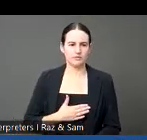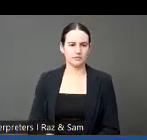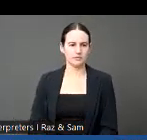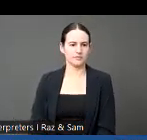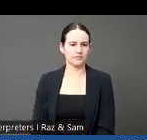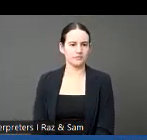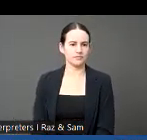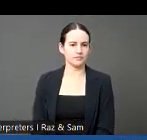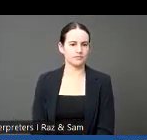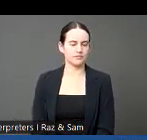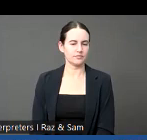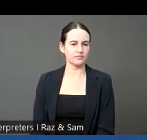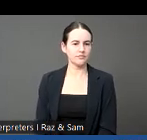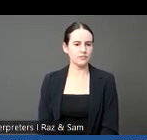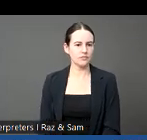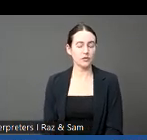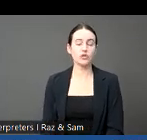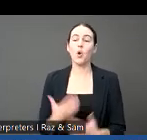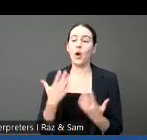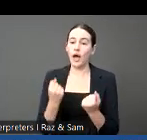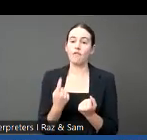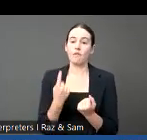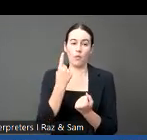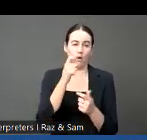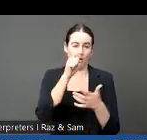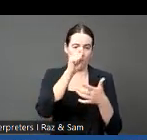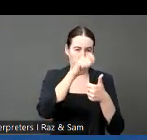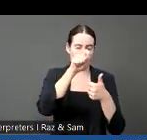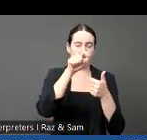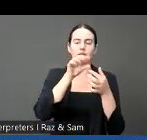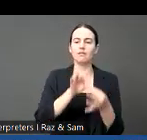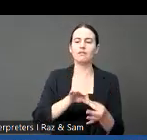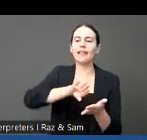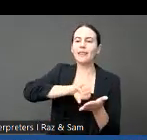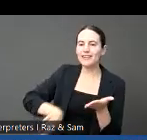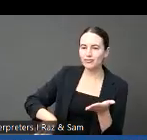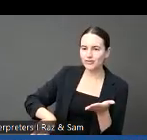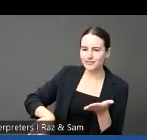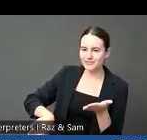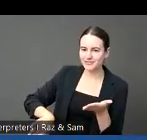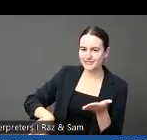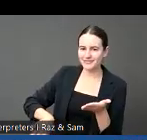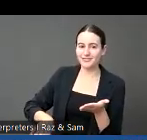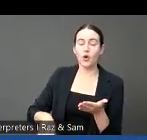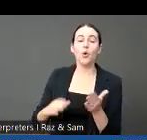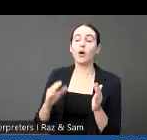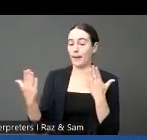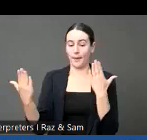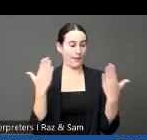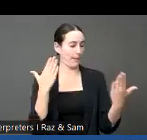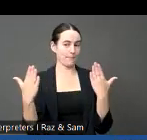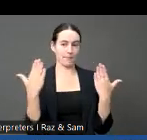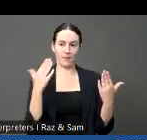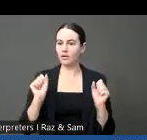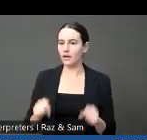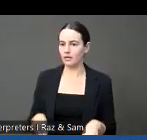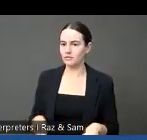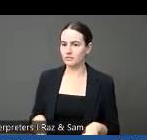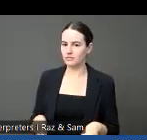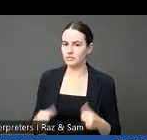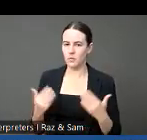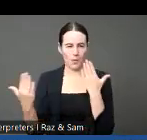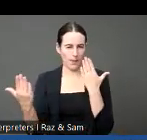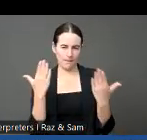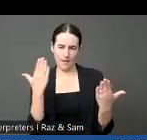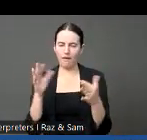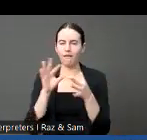eliminação. E se nós vamos comparado com a meta de eliminação, cada um dos países hoje, de acordo com os dados mais recentes da taxa de incidência